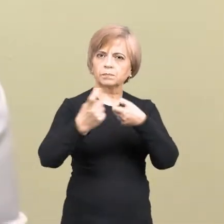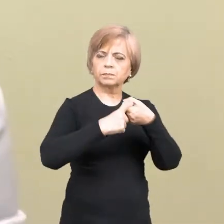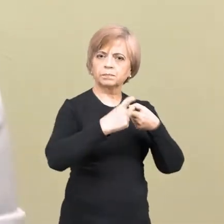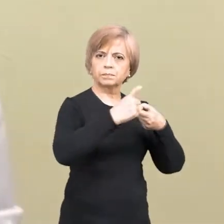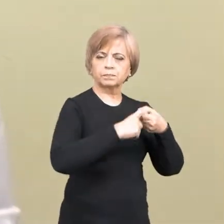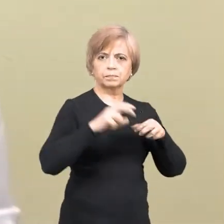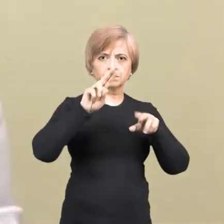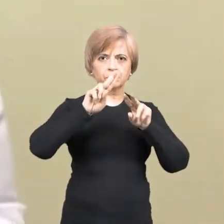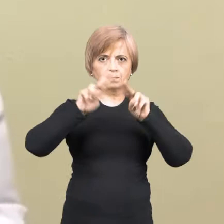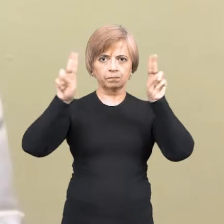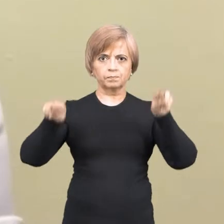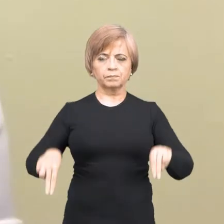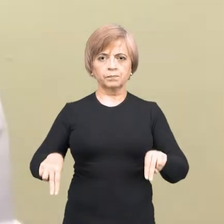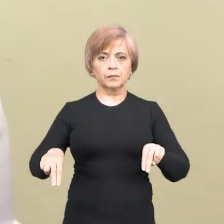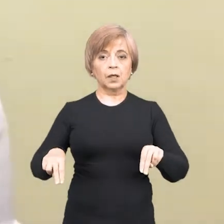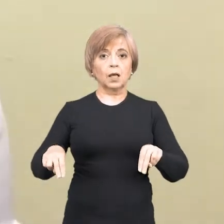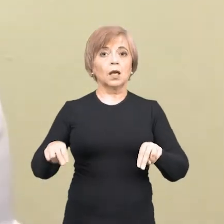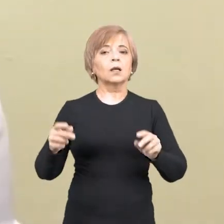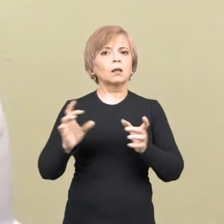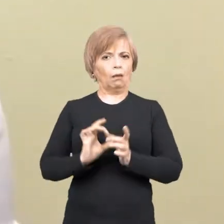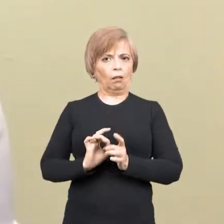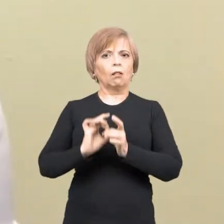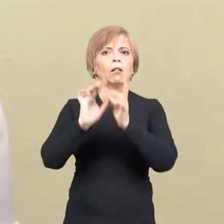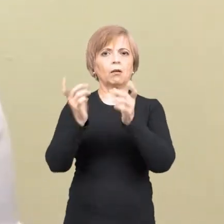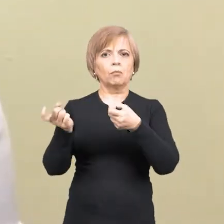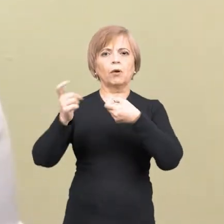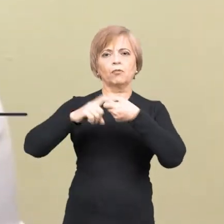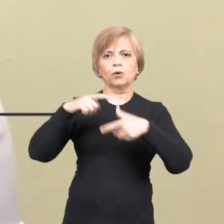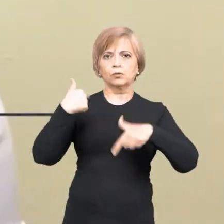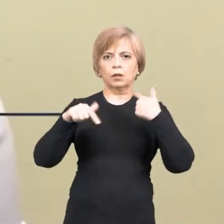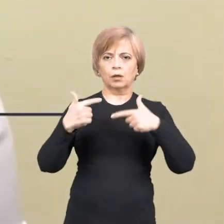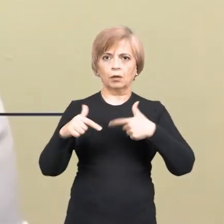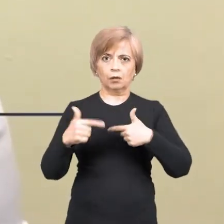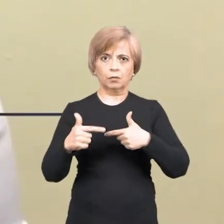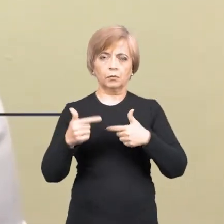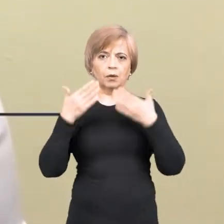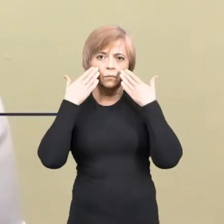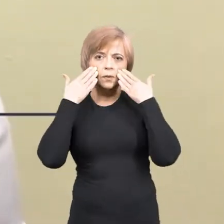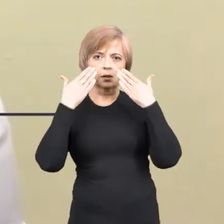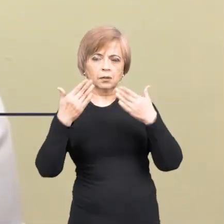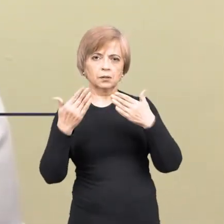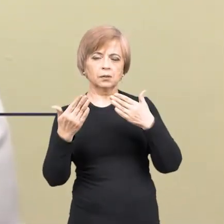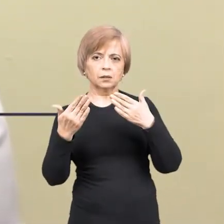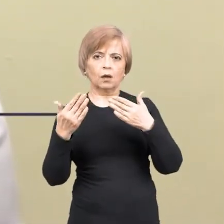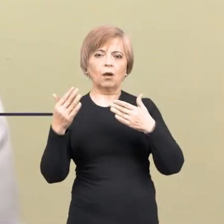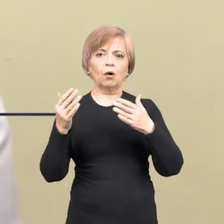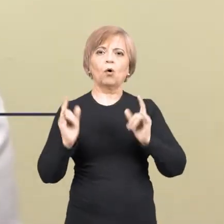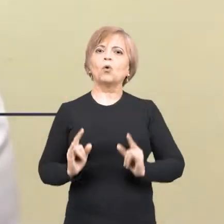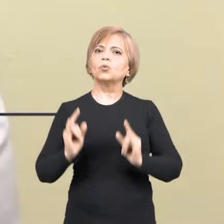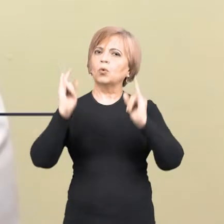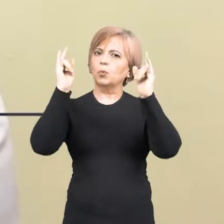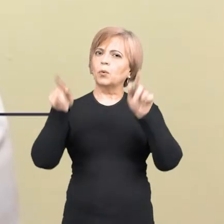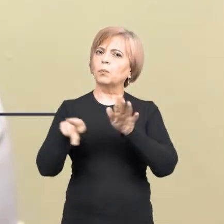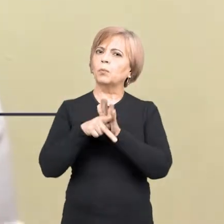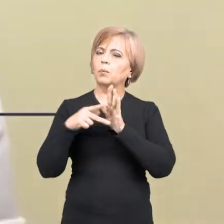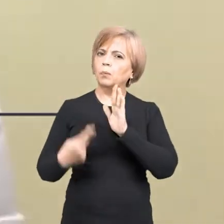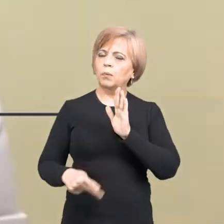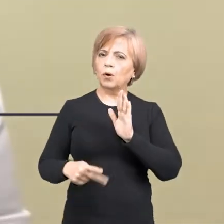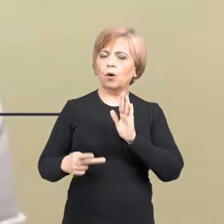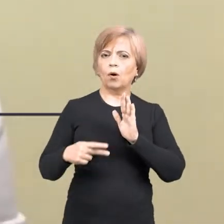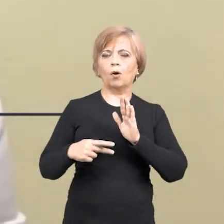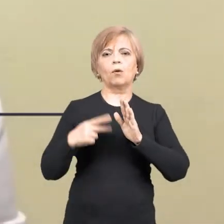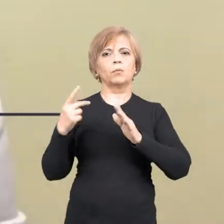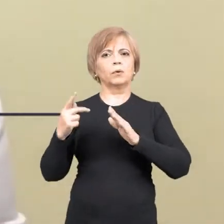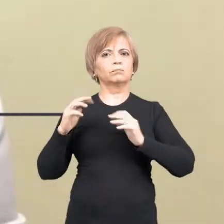Janeiro aptos para o retorno às atividades presenciais no âmbito da instituição são aqueles assintomáticos e